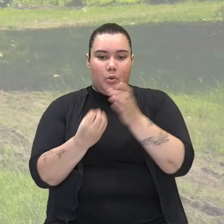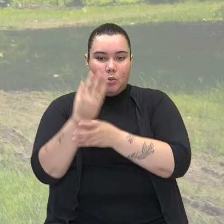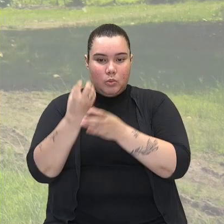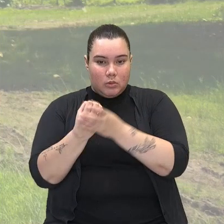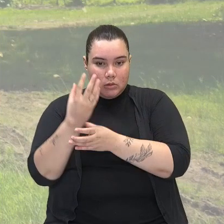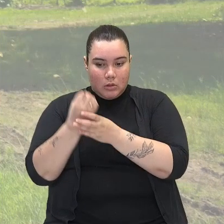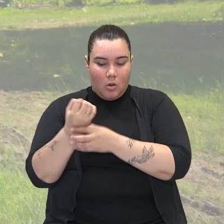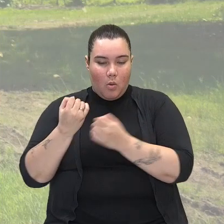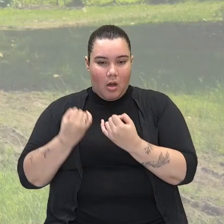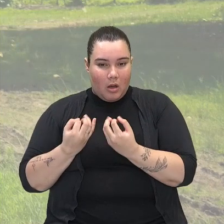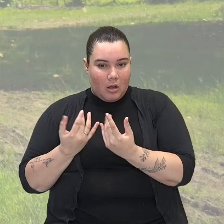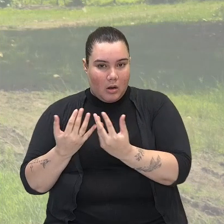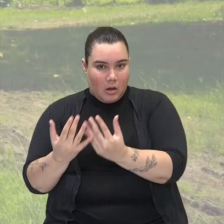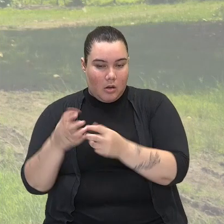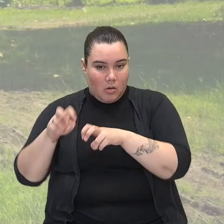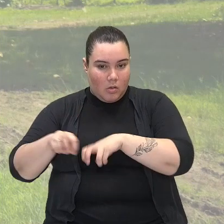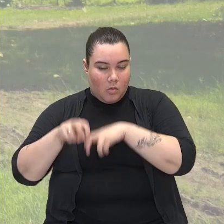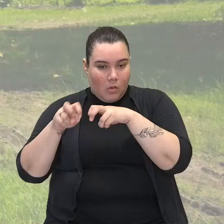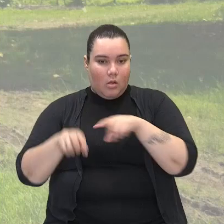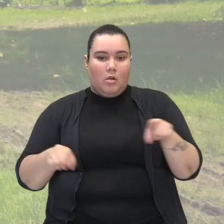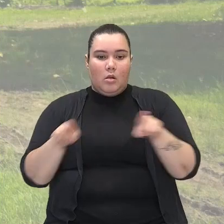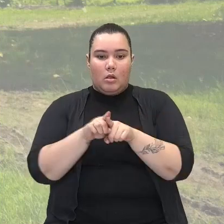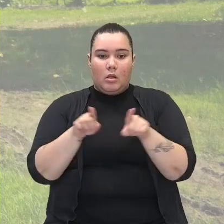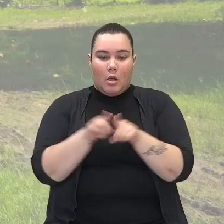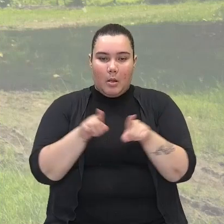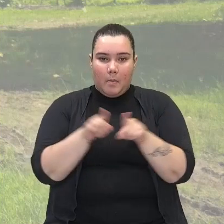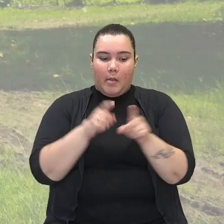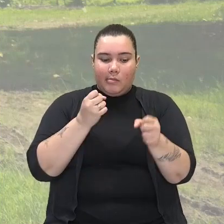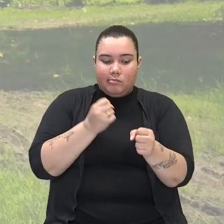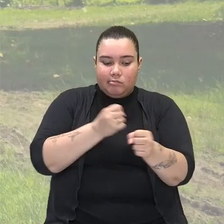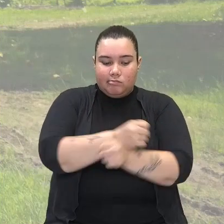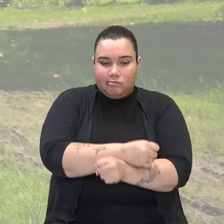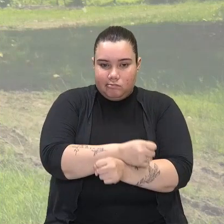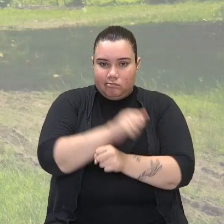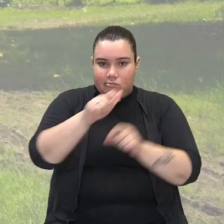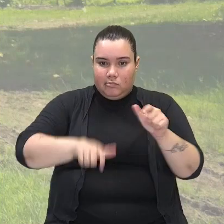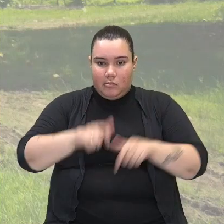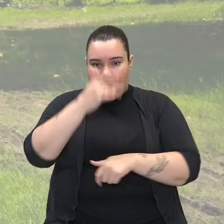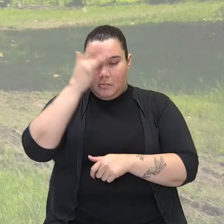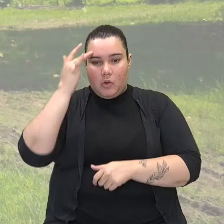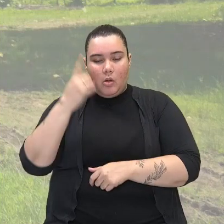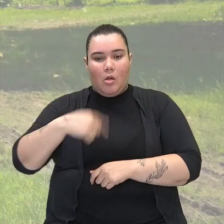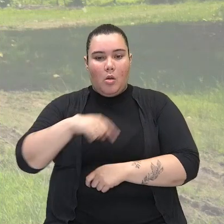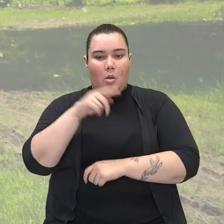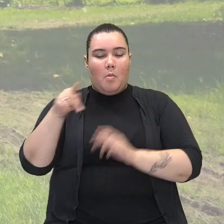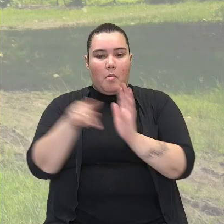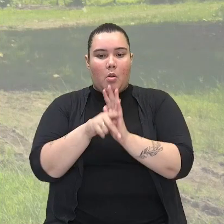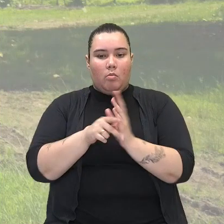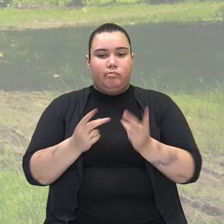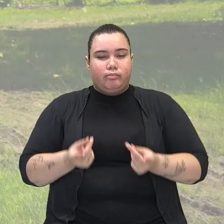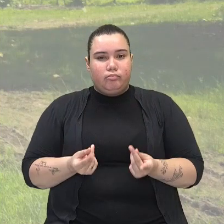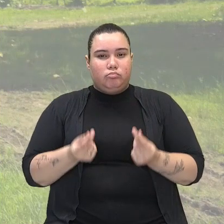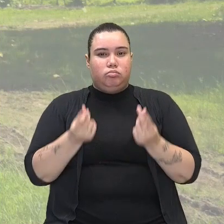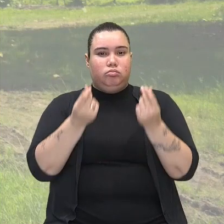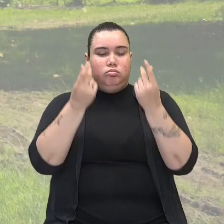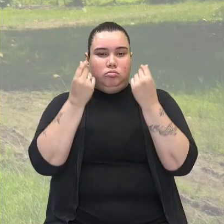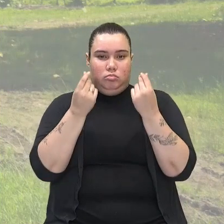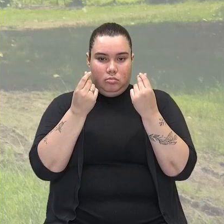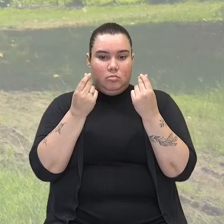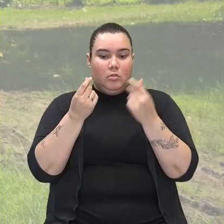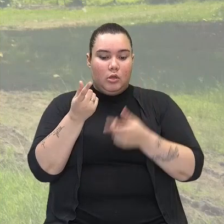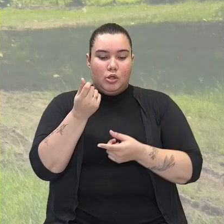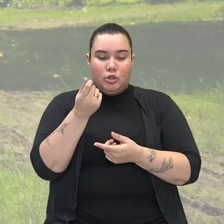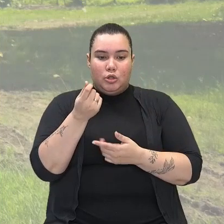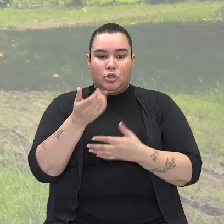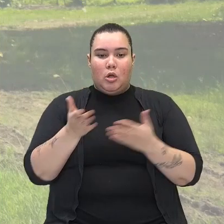alimentado assim, ele alimentava um ciclo lucrativo que enriqueceu os proprietários de terra e comerciantes, enquanto